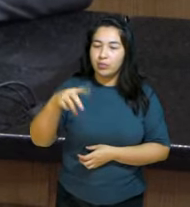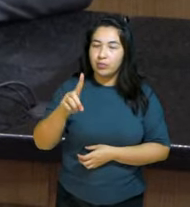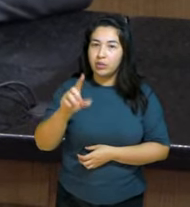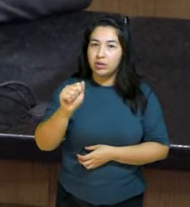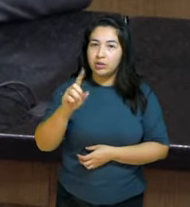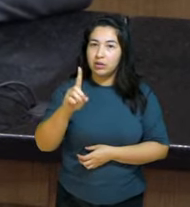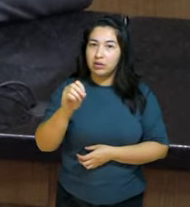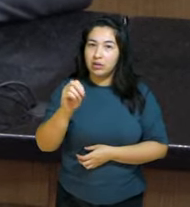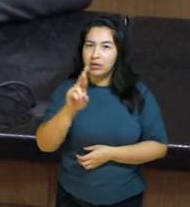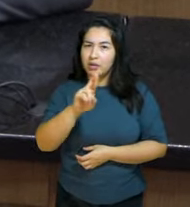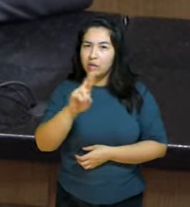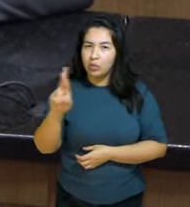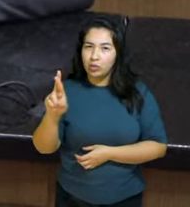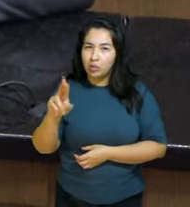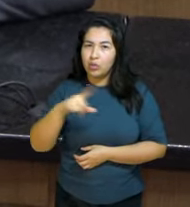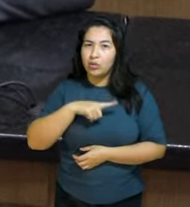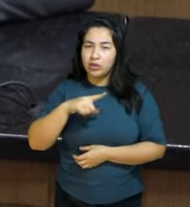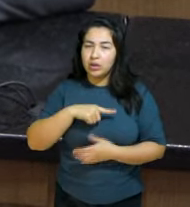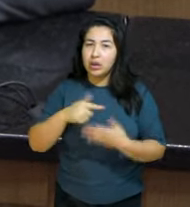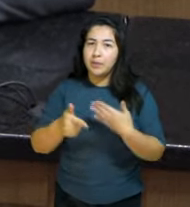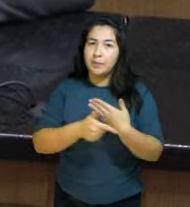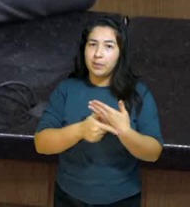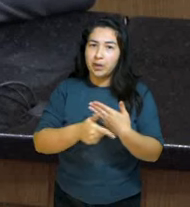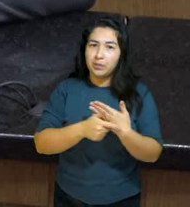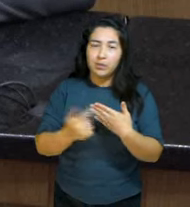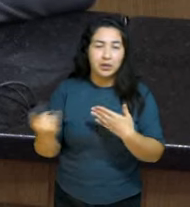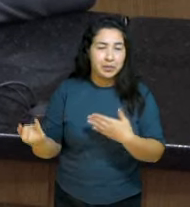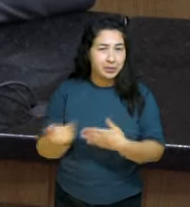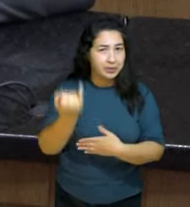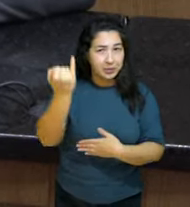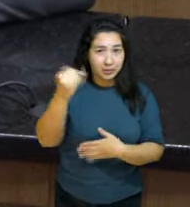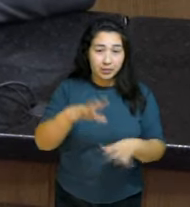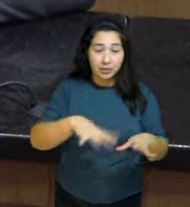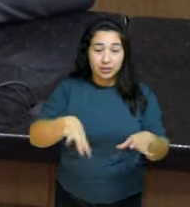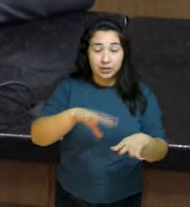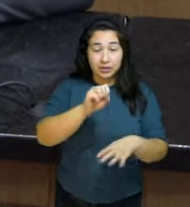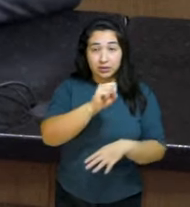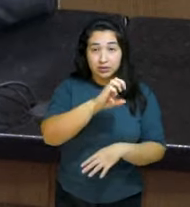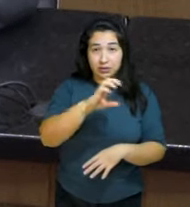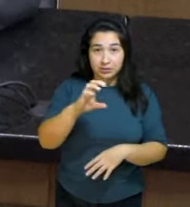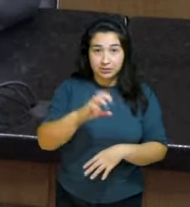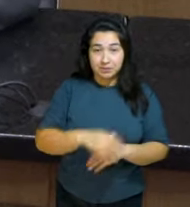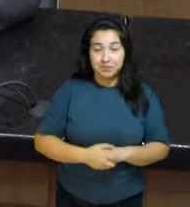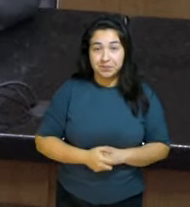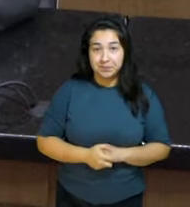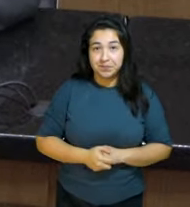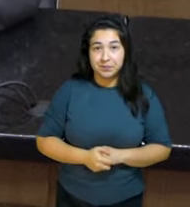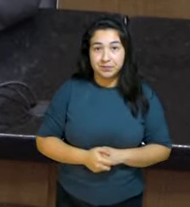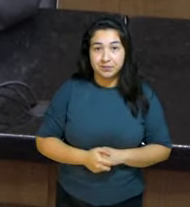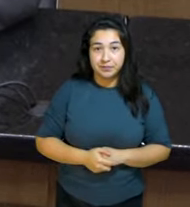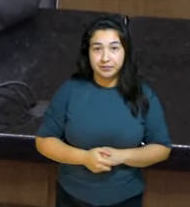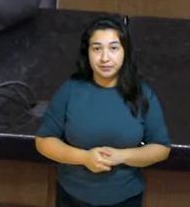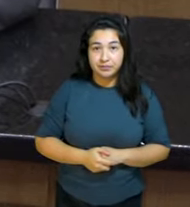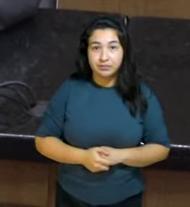Catarina têm um papel muito importante em nosso Estado. queria